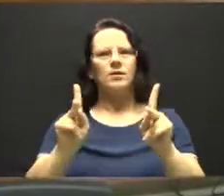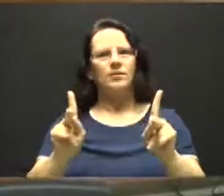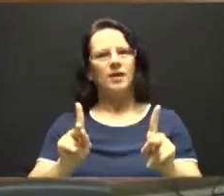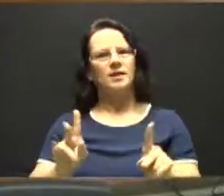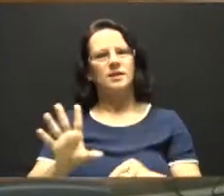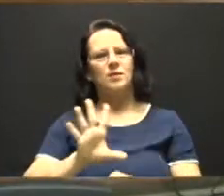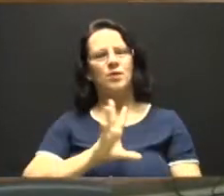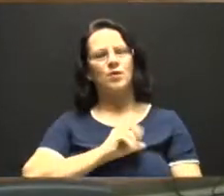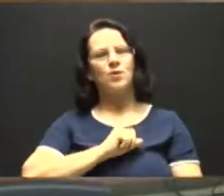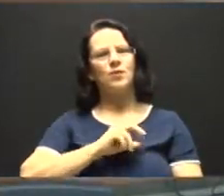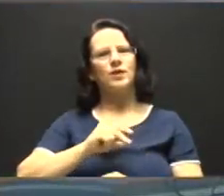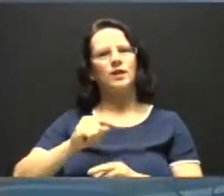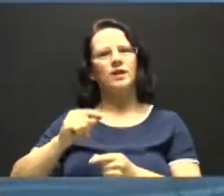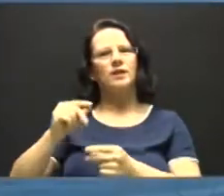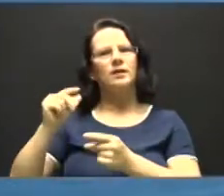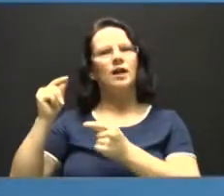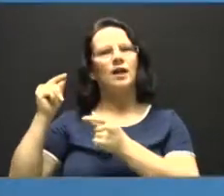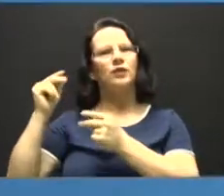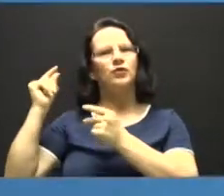acabou